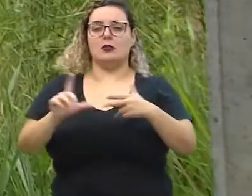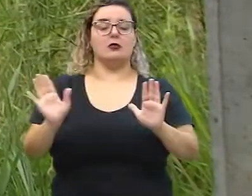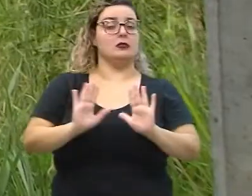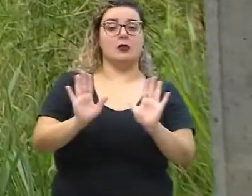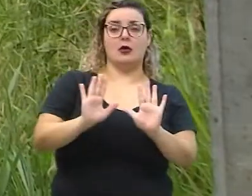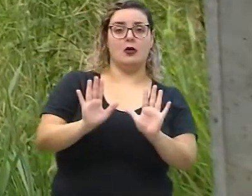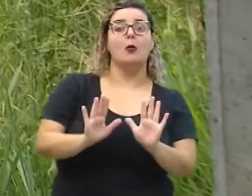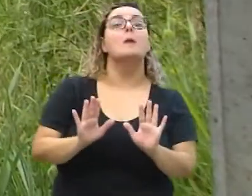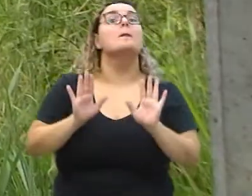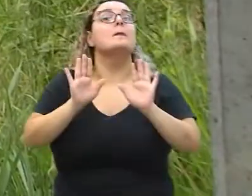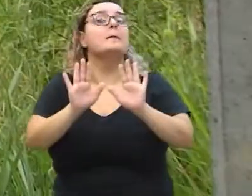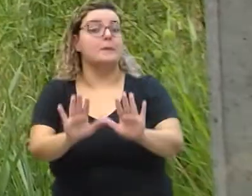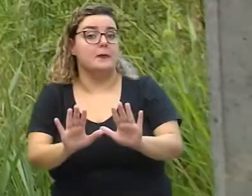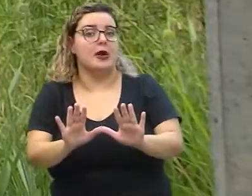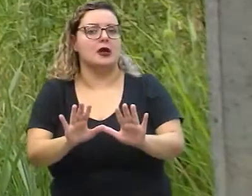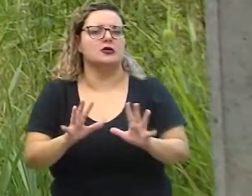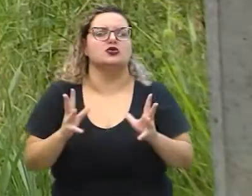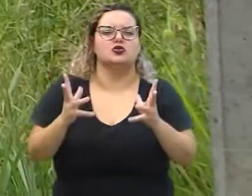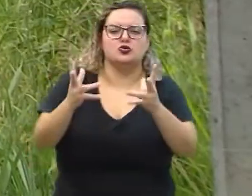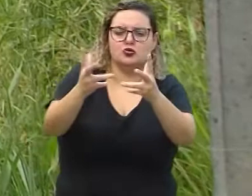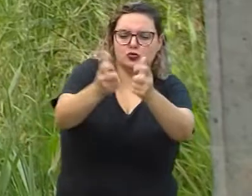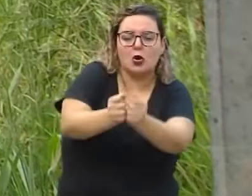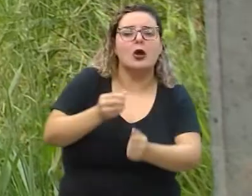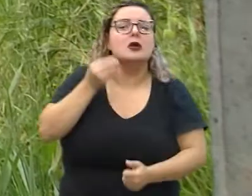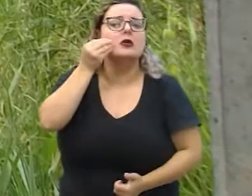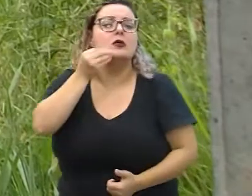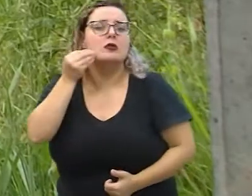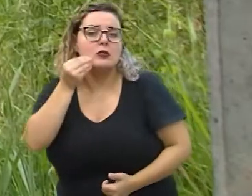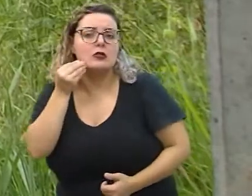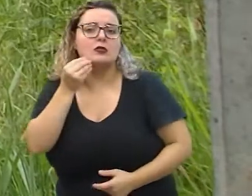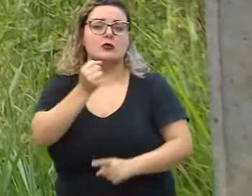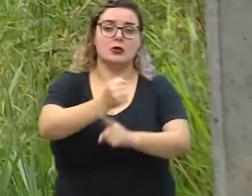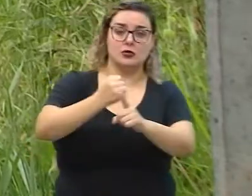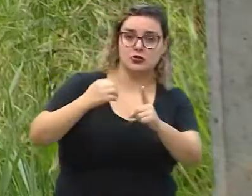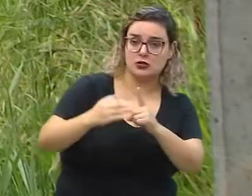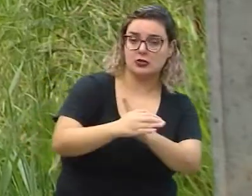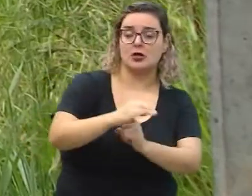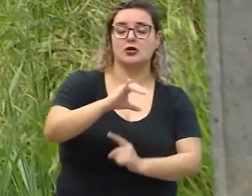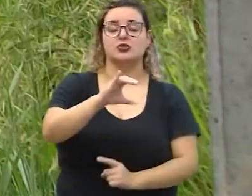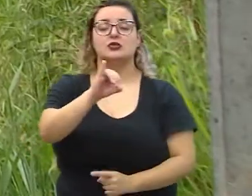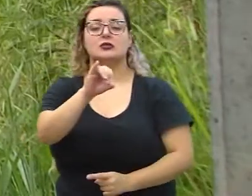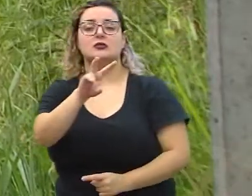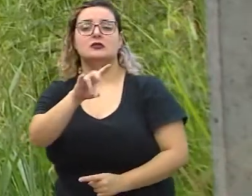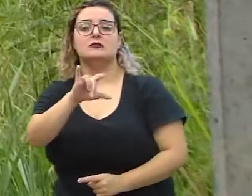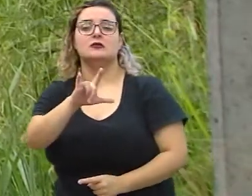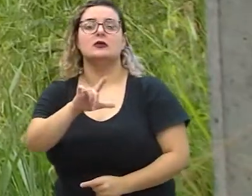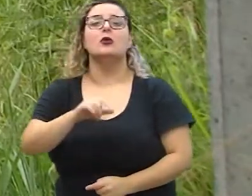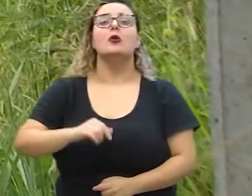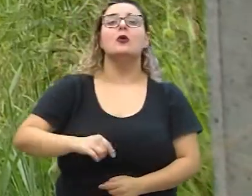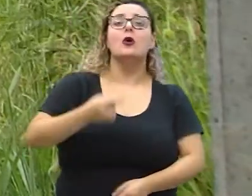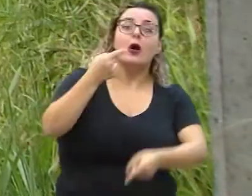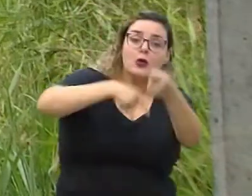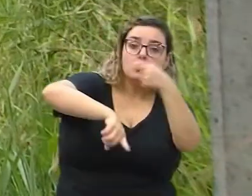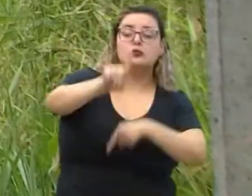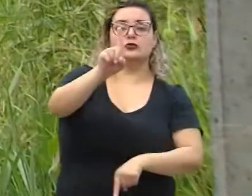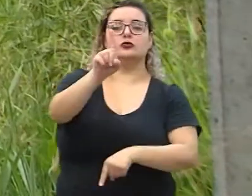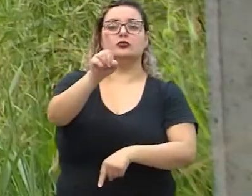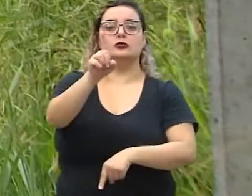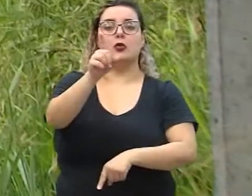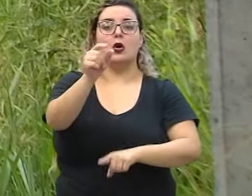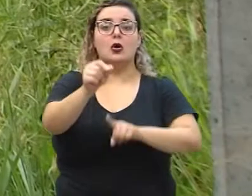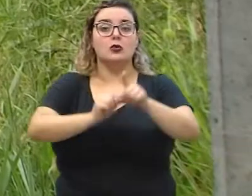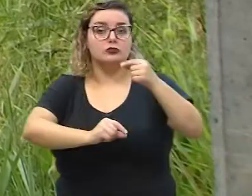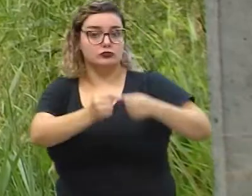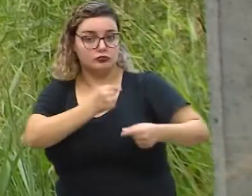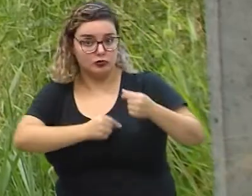do legislativo, mas reunir experiência de pessoas da sociedade civil com relativo sucesso em gestão